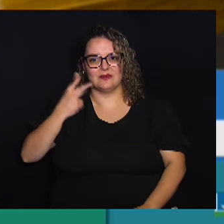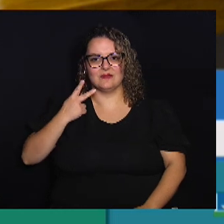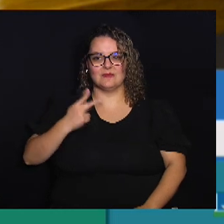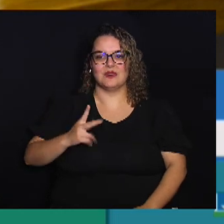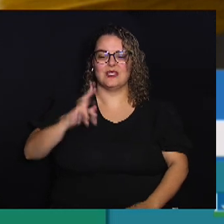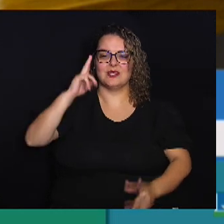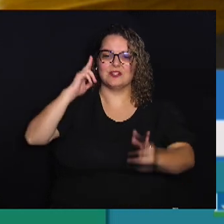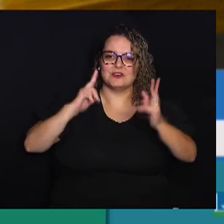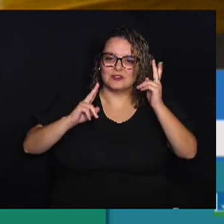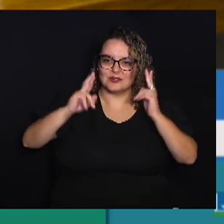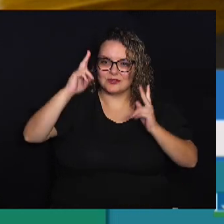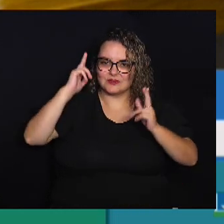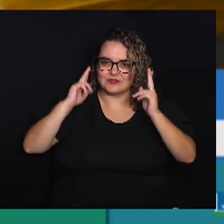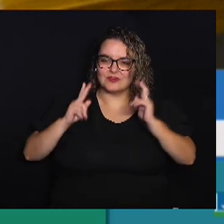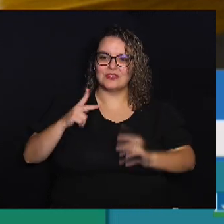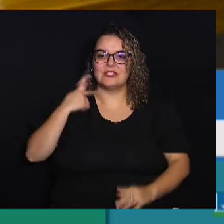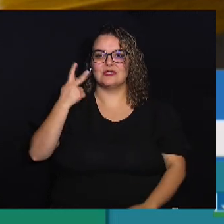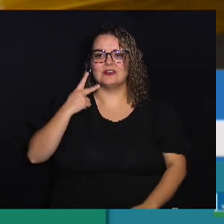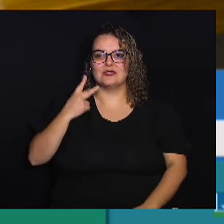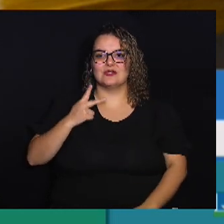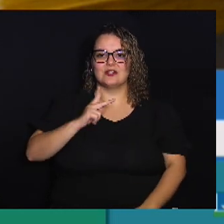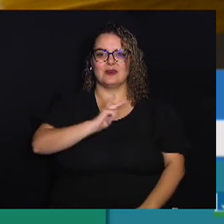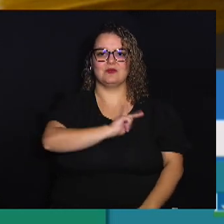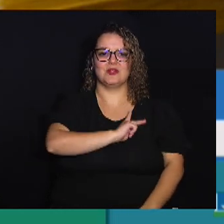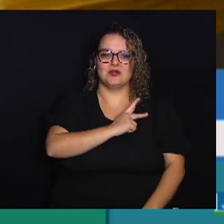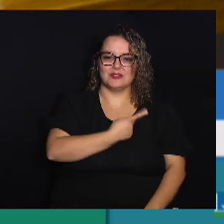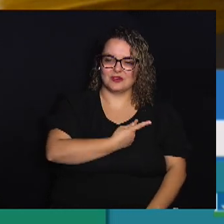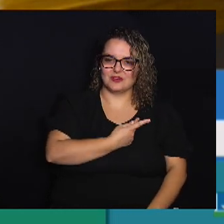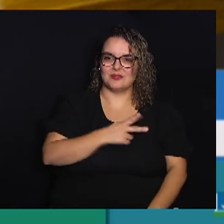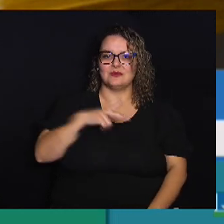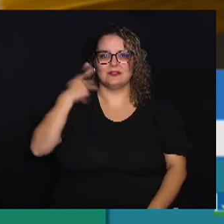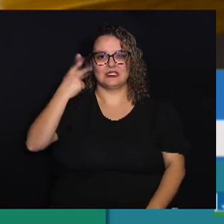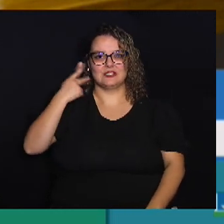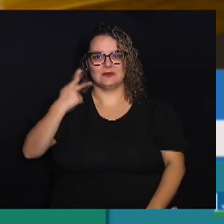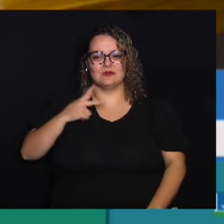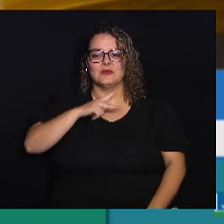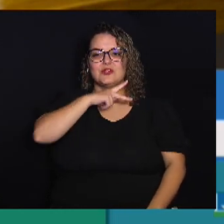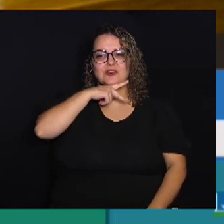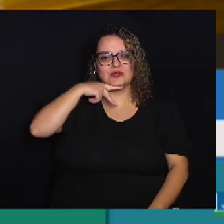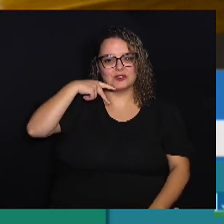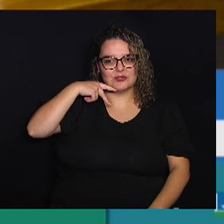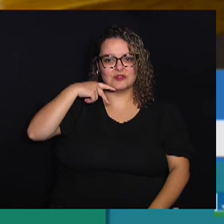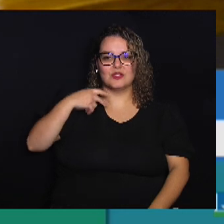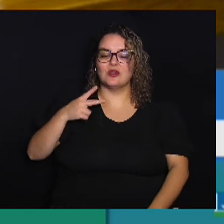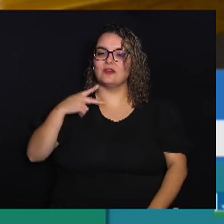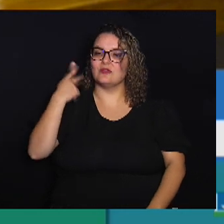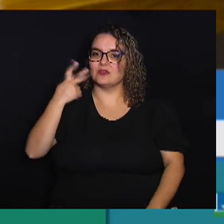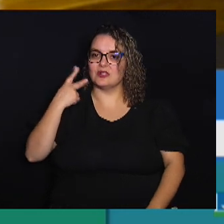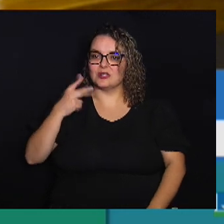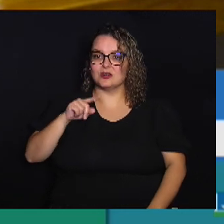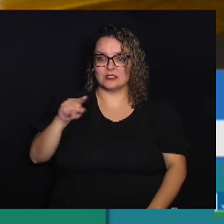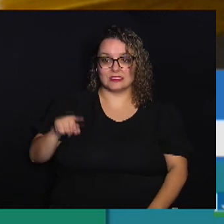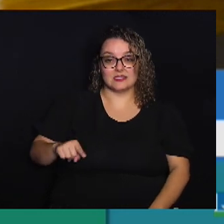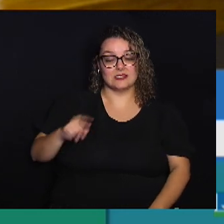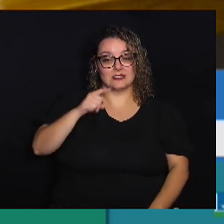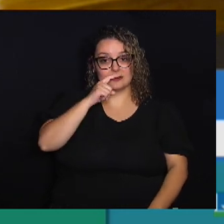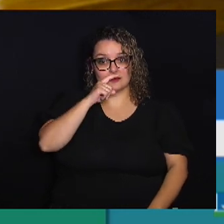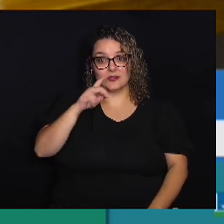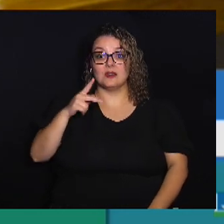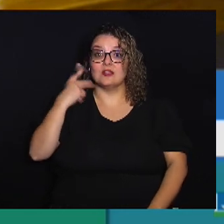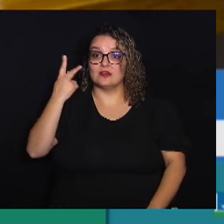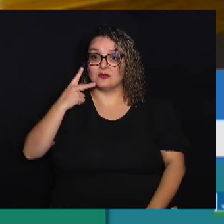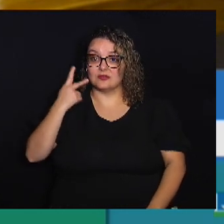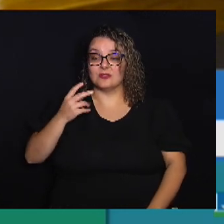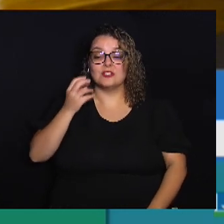Edivaldo Cabelo, vereador Paulo Haddad, vereador Permínio Monteiro, vereador Zé Carlos,